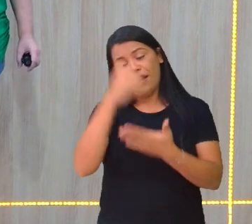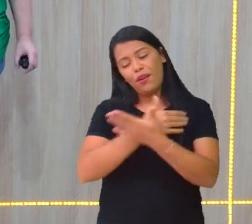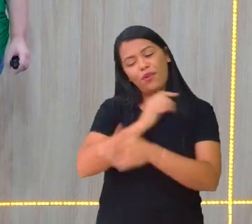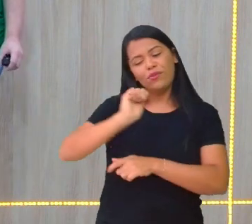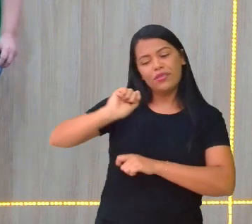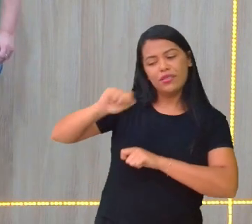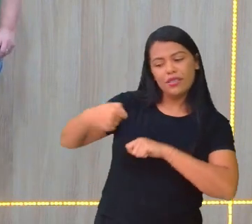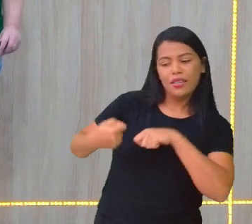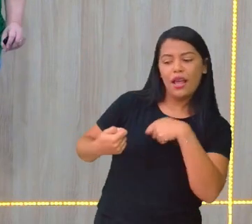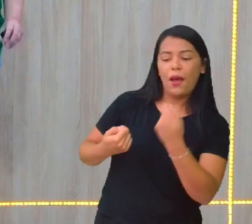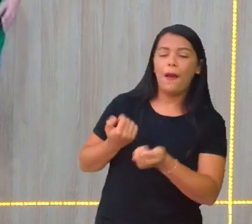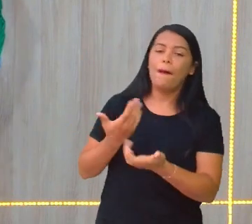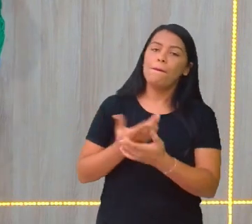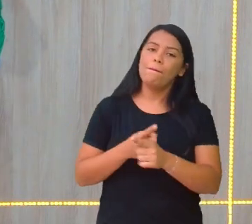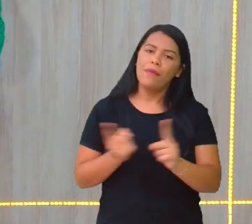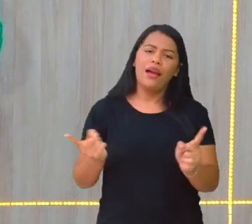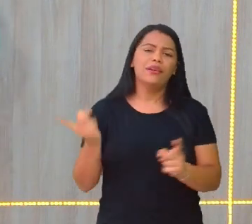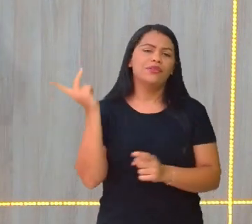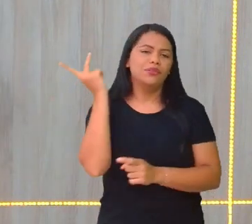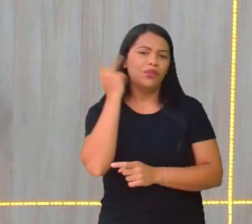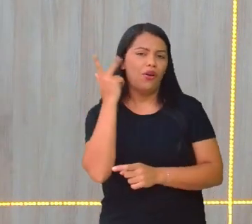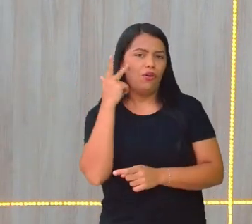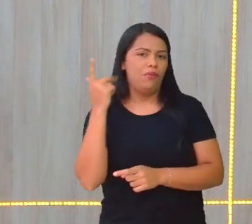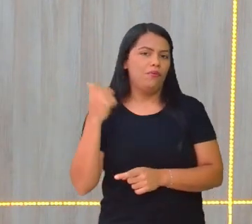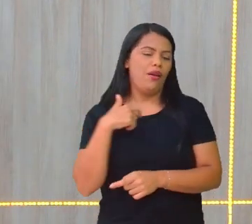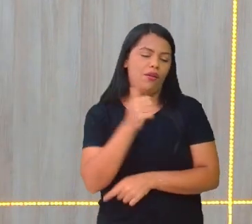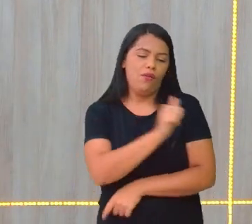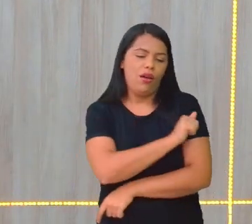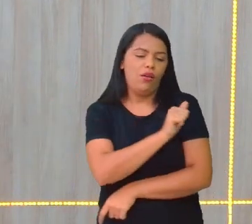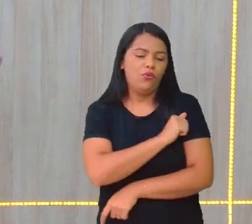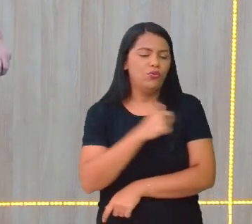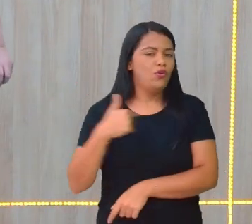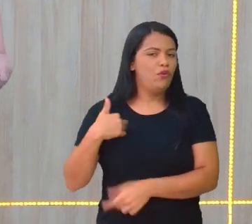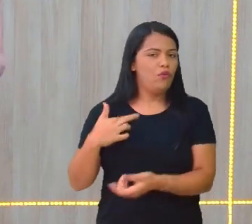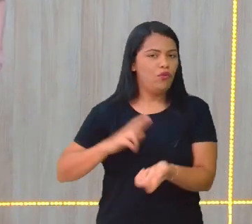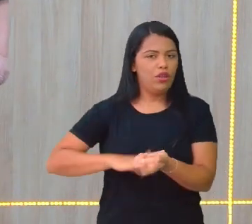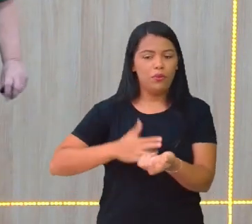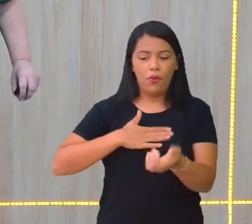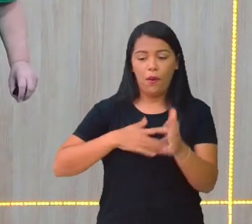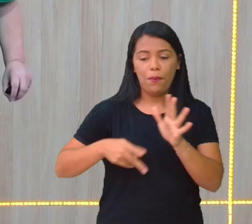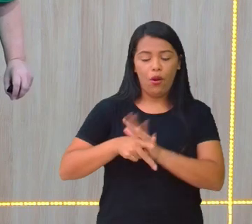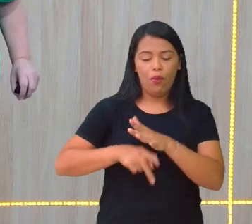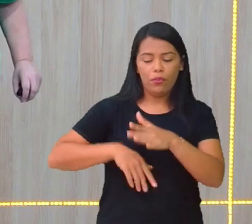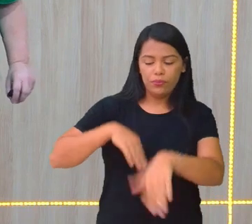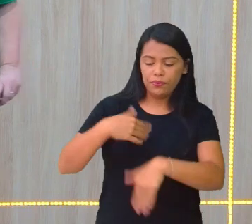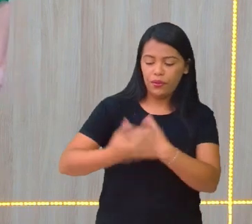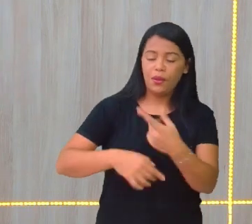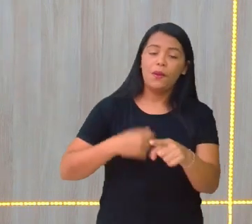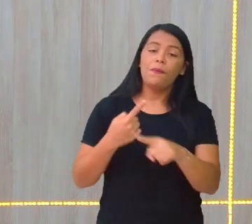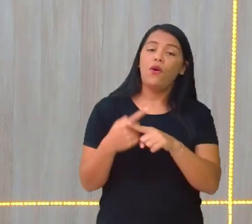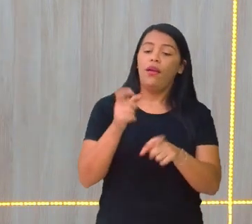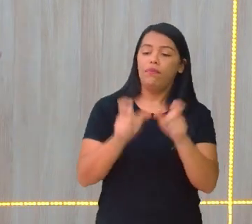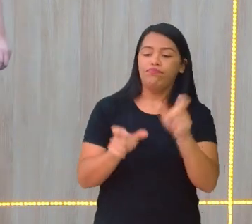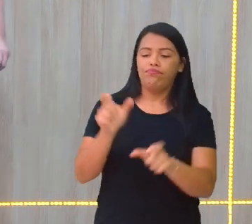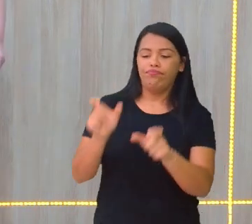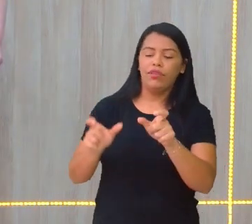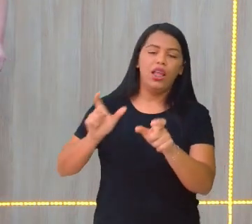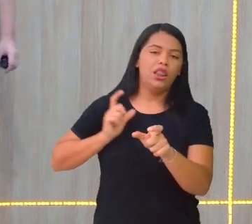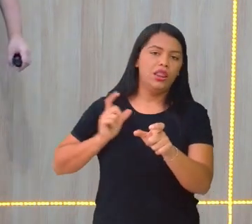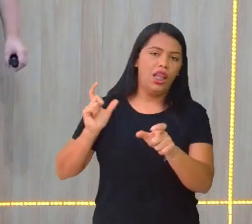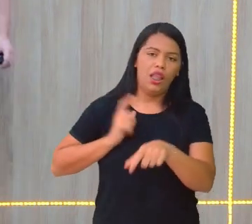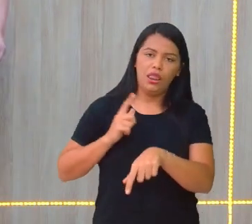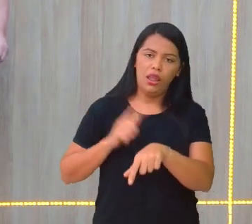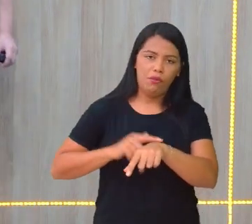mas é assim mesmo. Eu, como aluna, eu vou no meu ritmo. O que eu disse a vocês, cada um tem seu ritmo. Ora, não